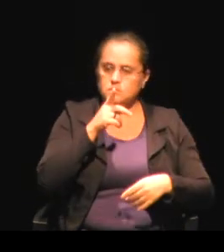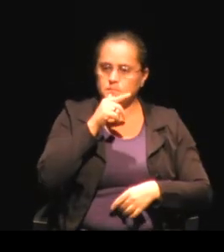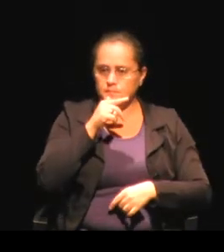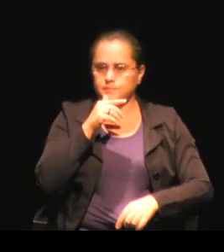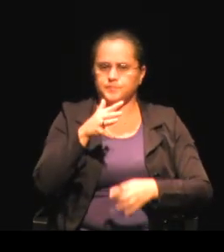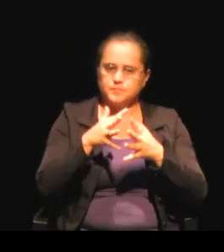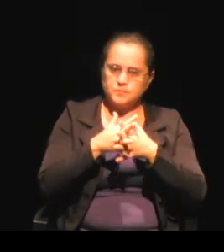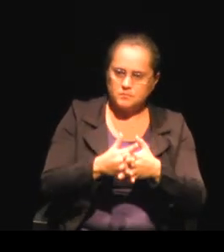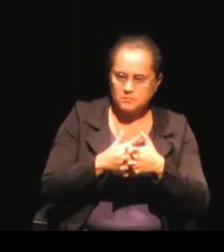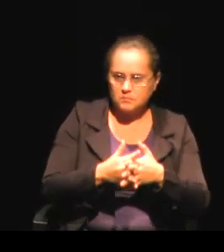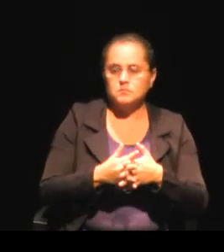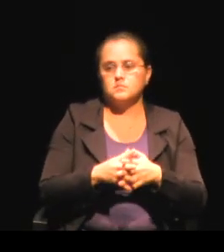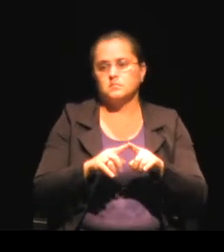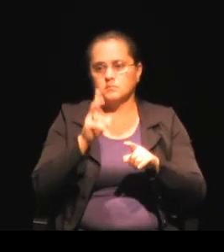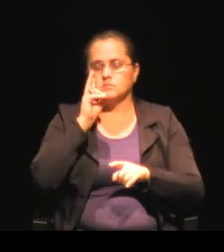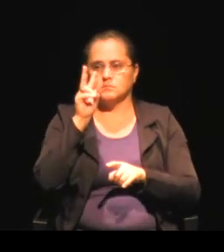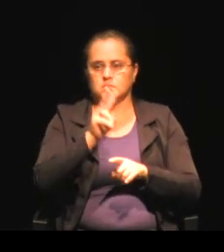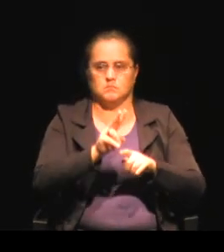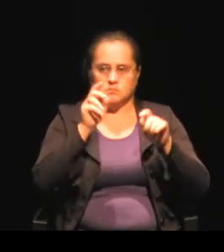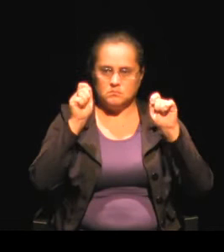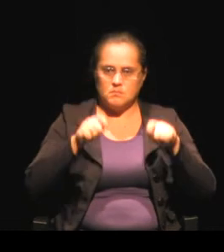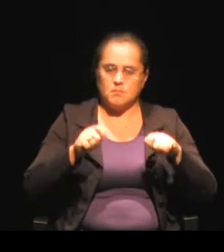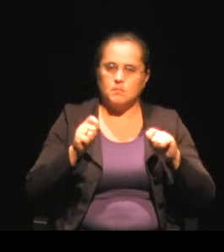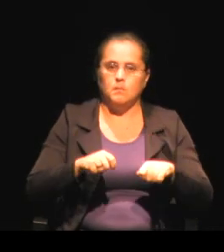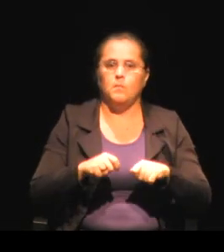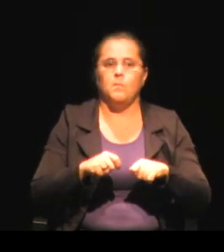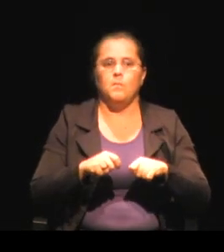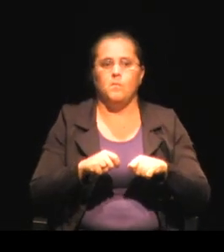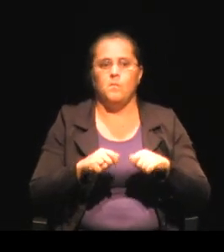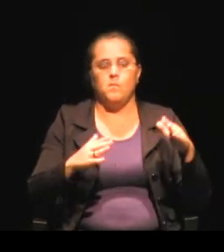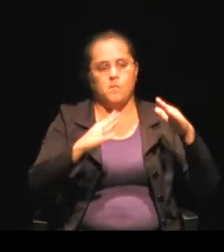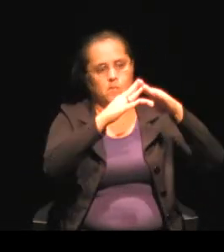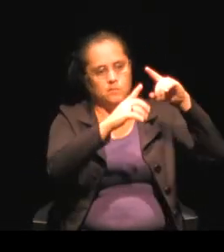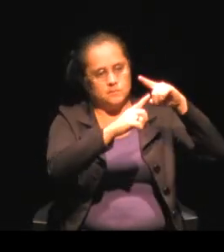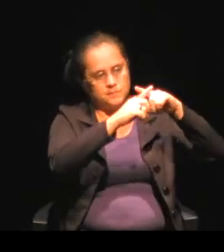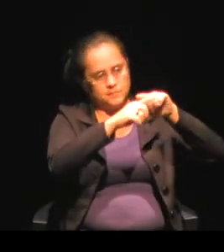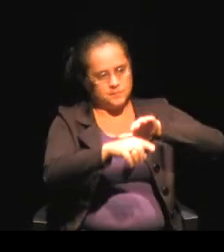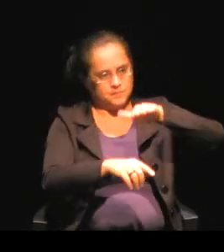primeira missão, que foi viajar para aí para fazer o seu primeiro trabalho